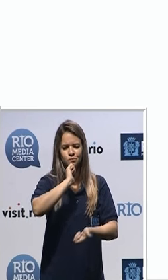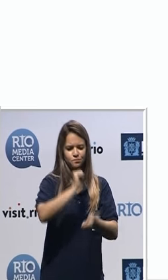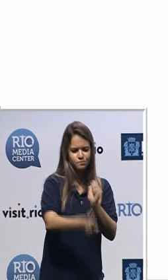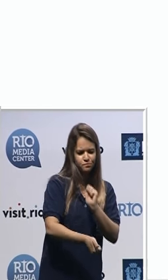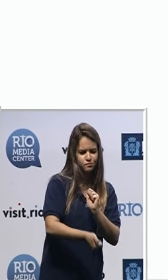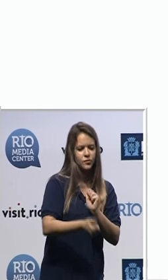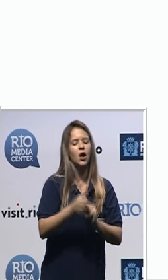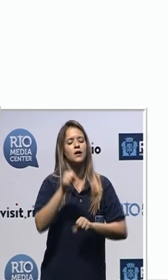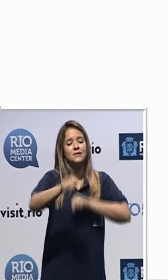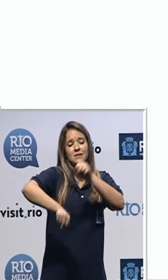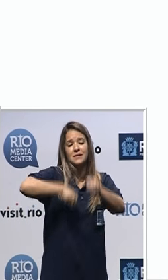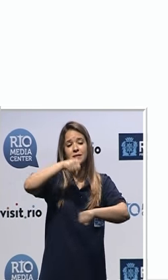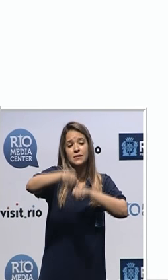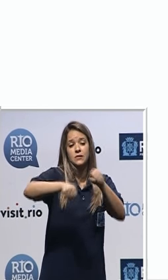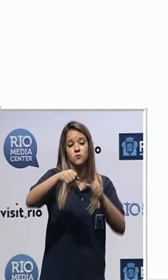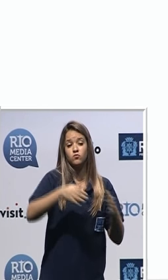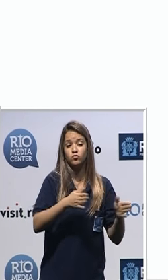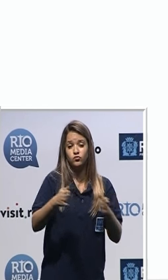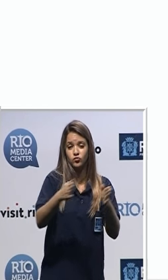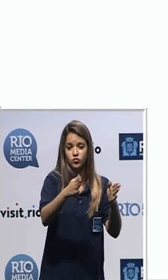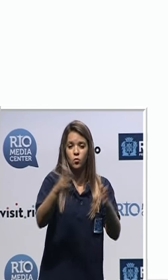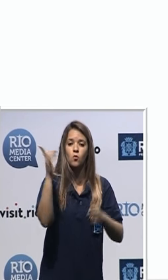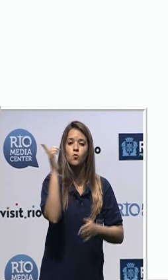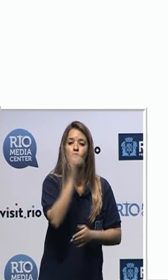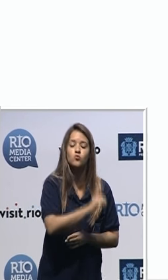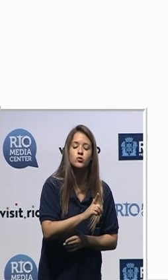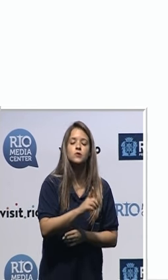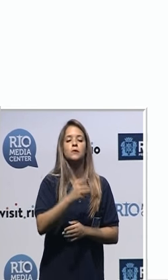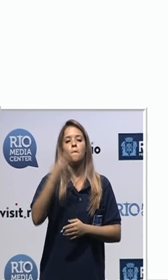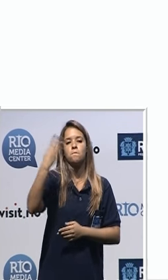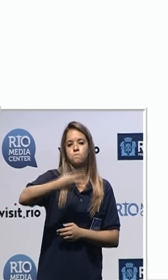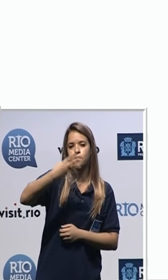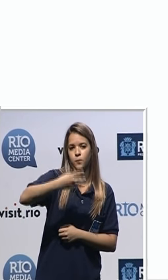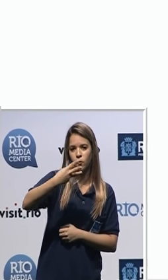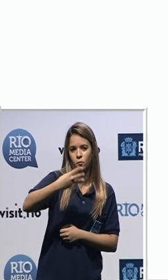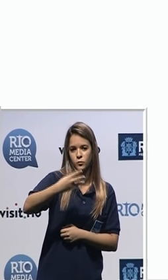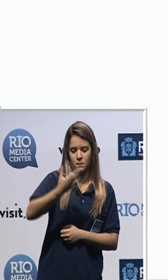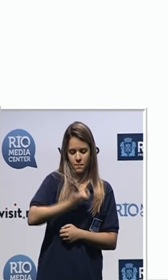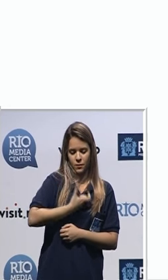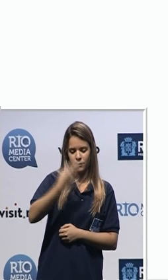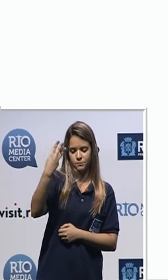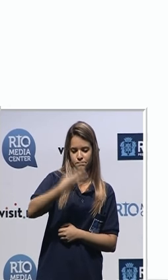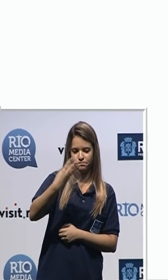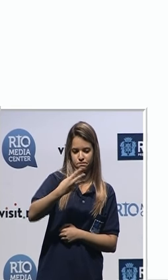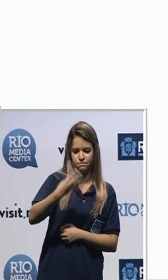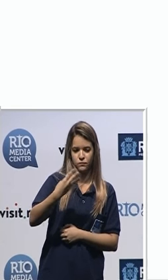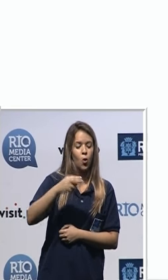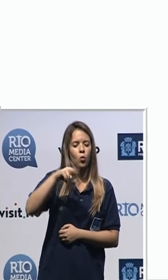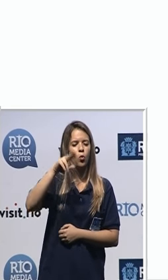um bronze inéditos. O Brasil nunca havia conquistado medalhas no ciclismo.